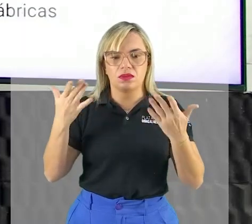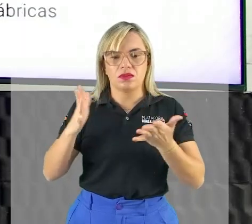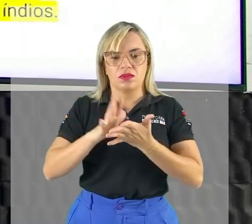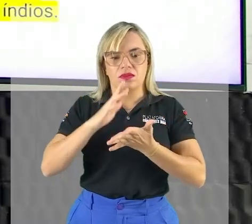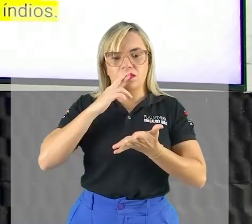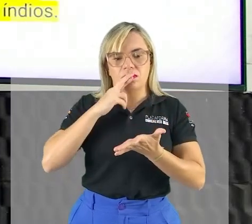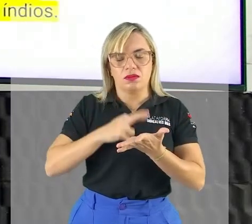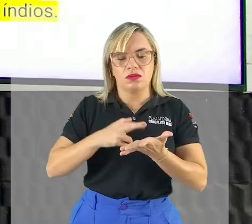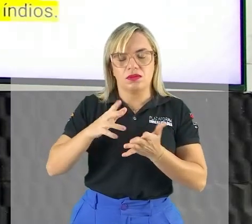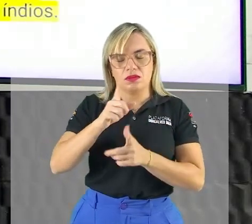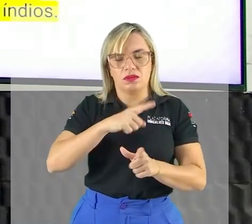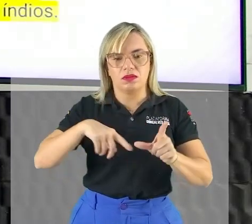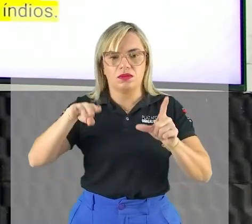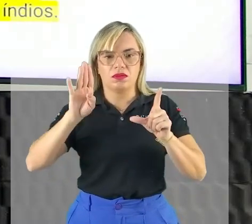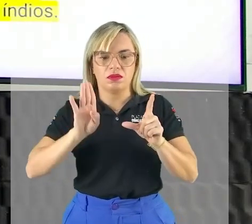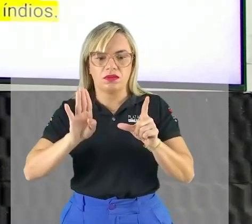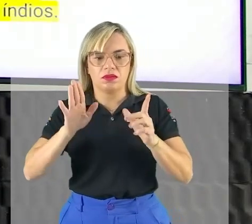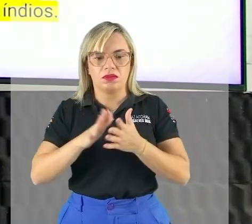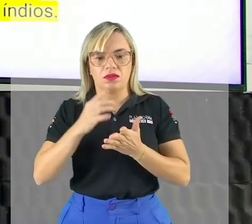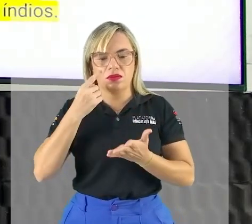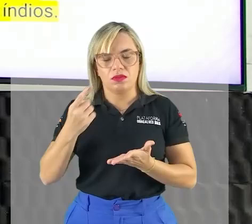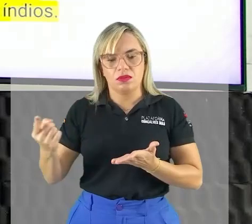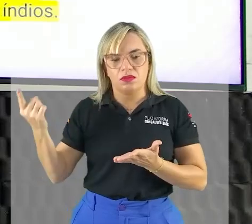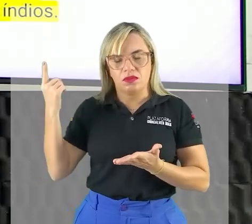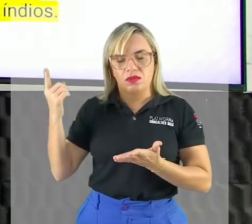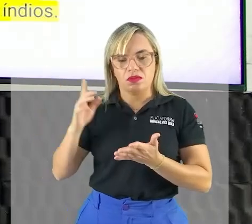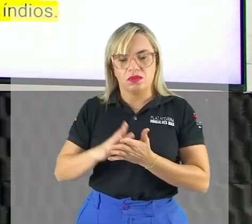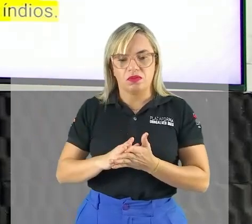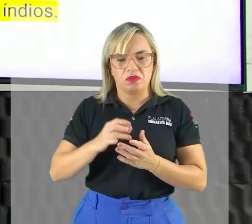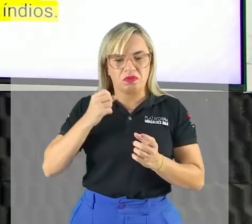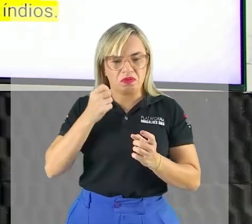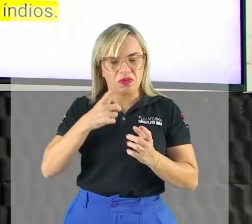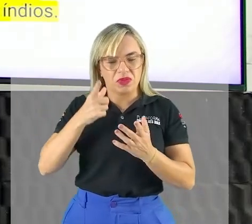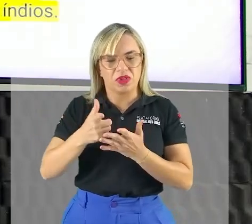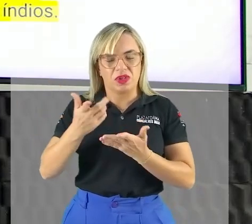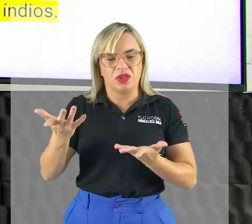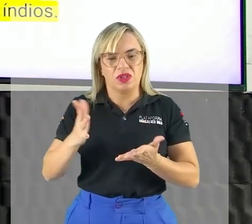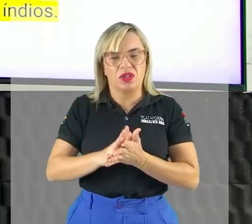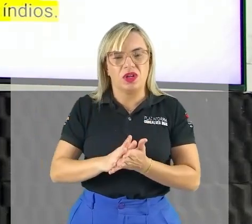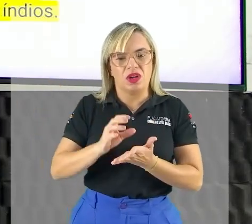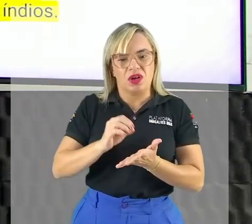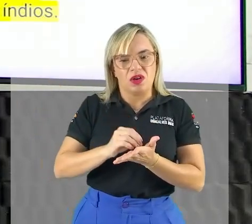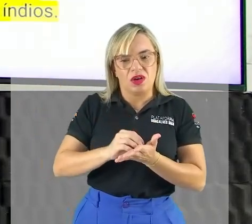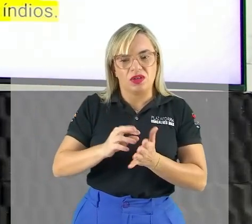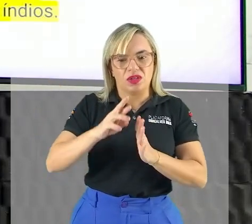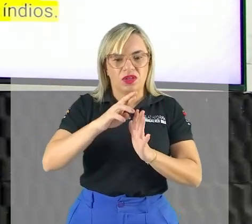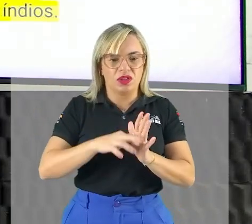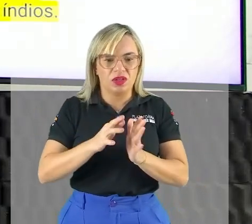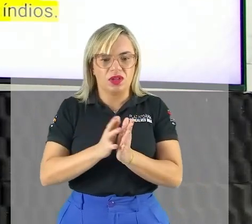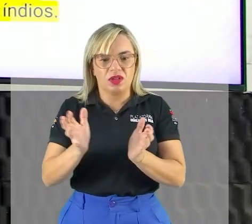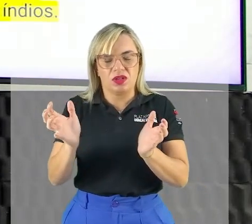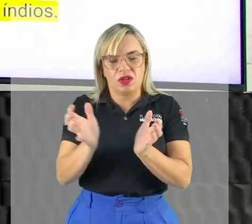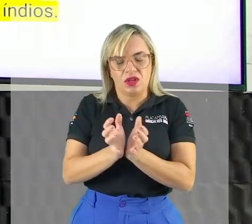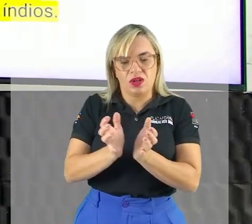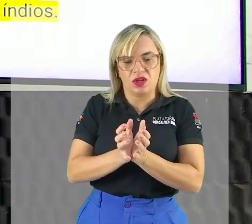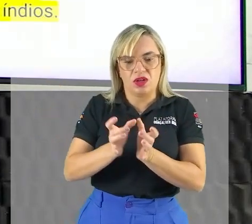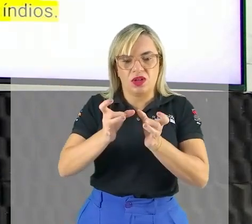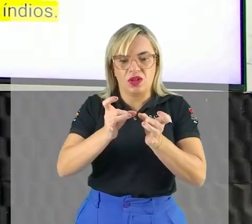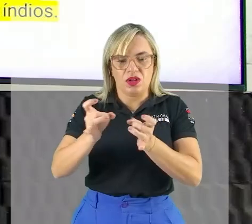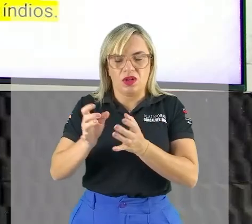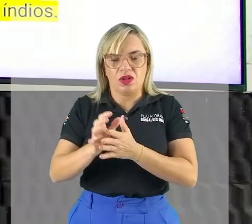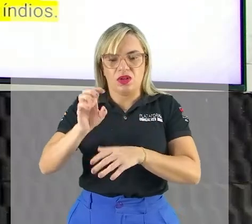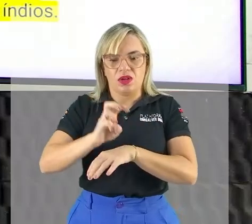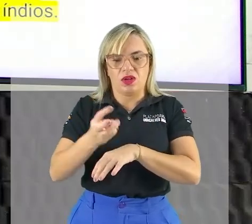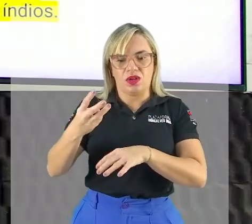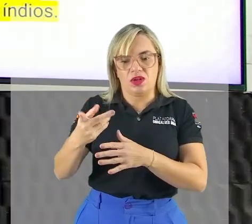resposta dessa questão é a letra b o abuso das irregularidades da companhia de comero né Eh